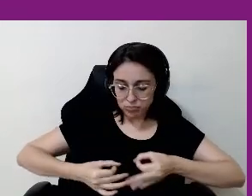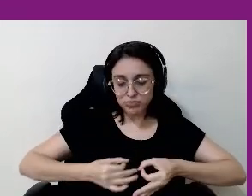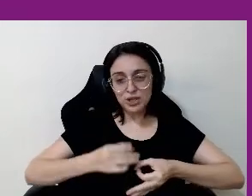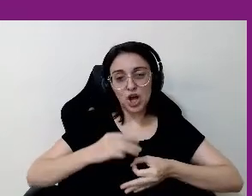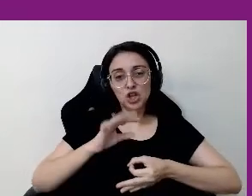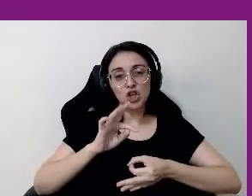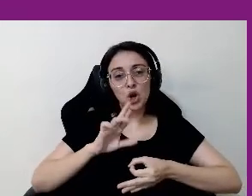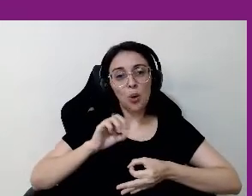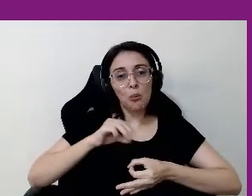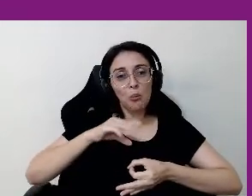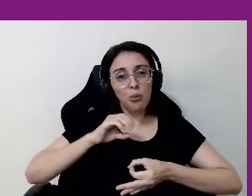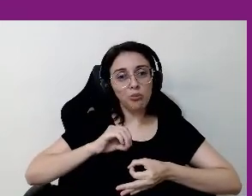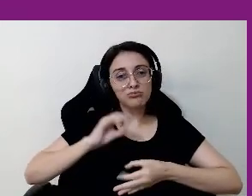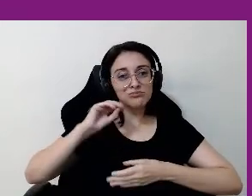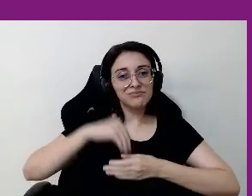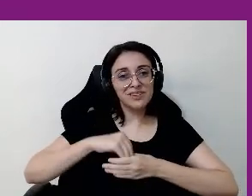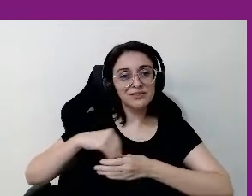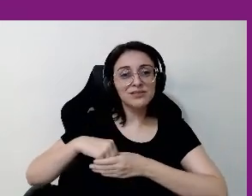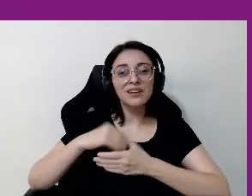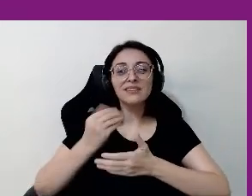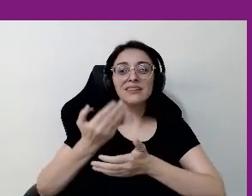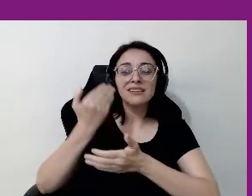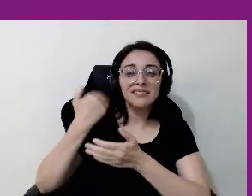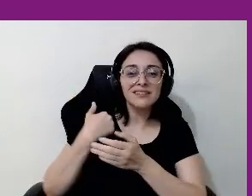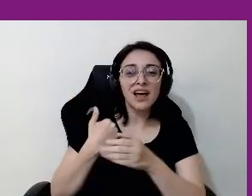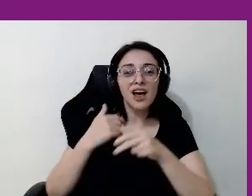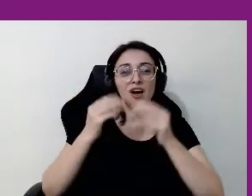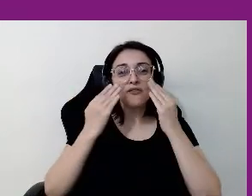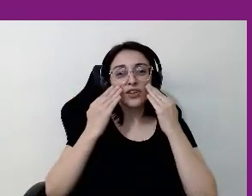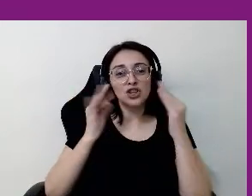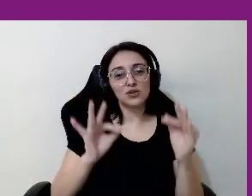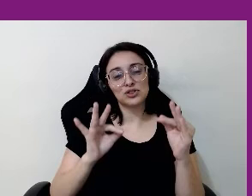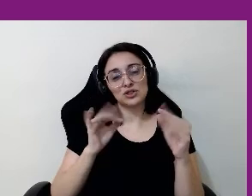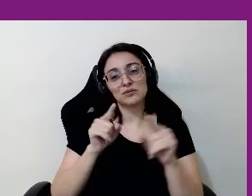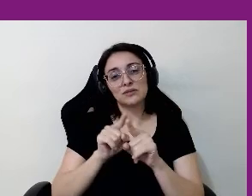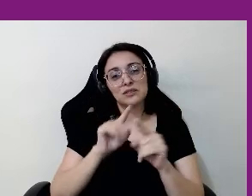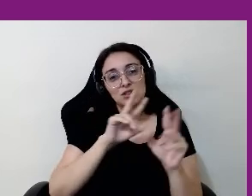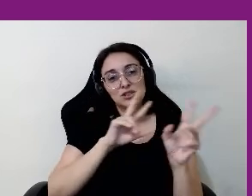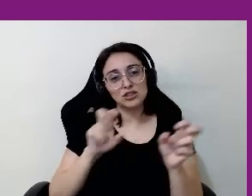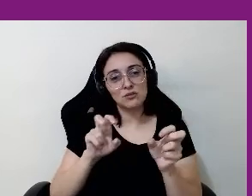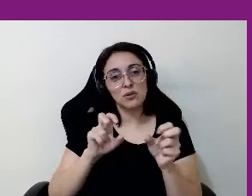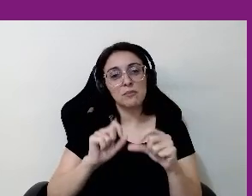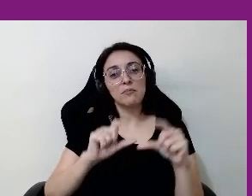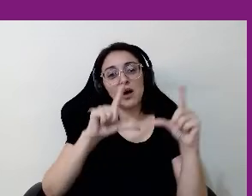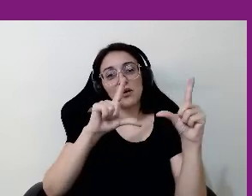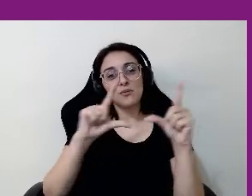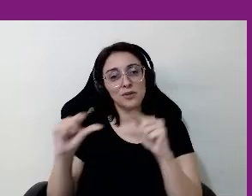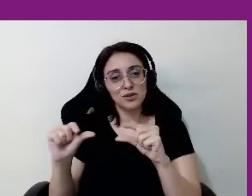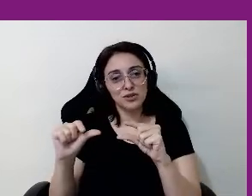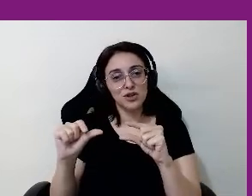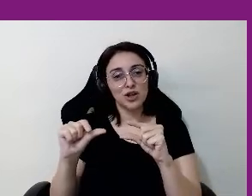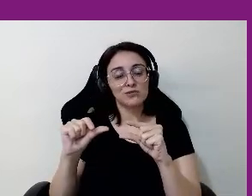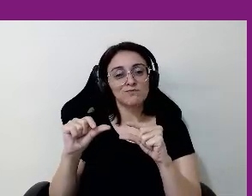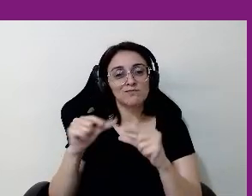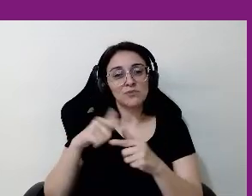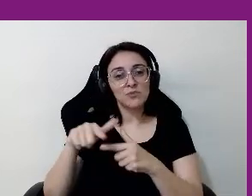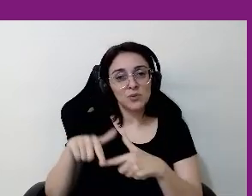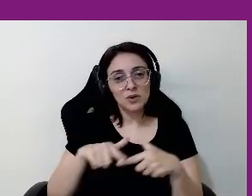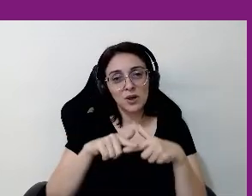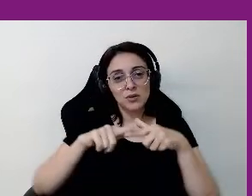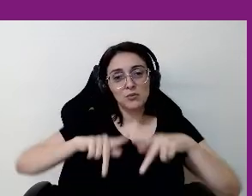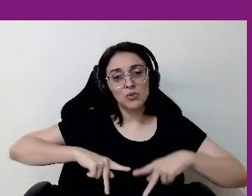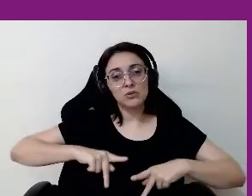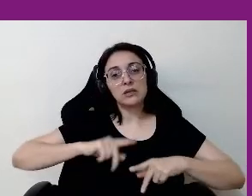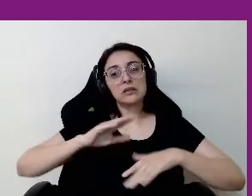as características que o Paulo falou anteriormente, fenotipicamente falando, sobre maior ou menor acometimento pulmonar, mais